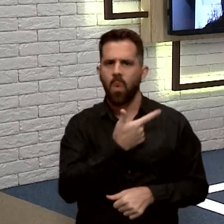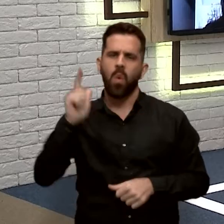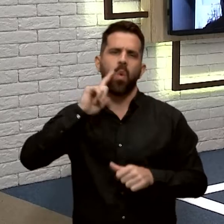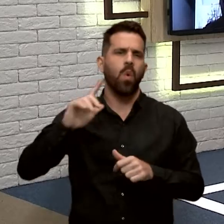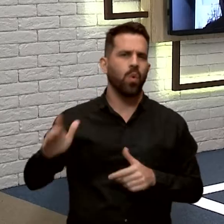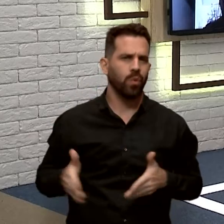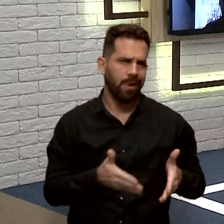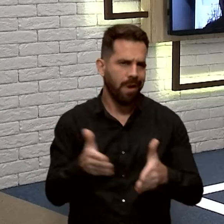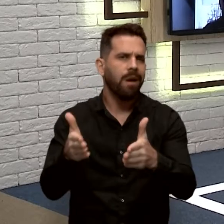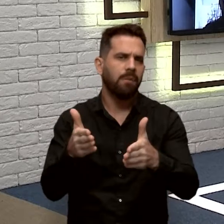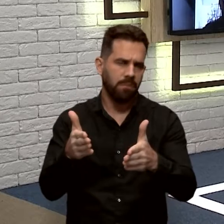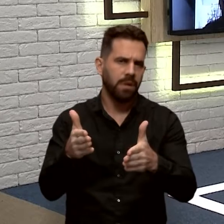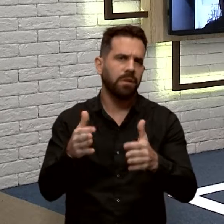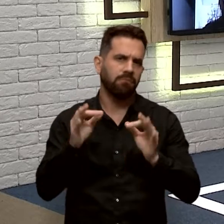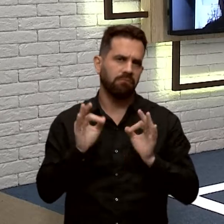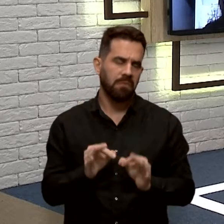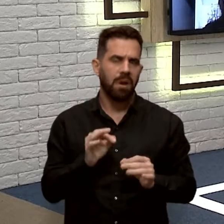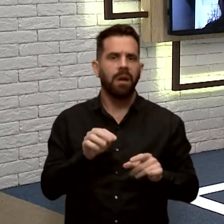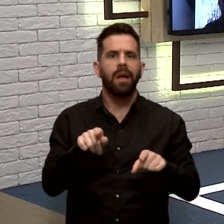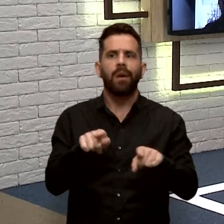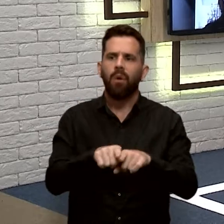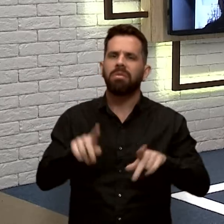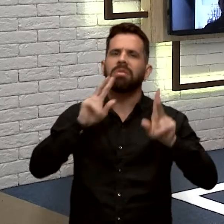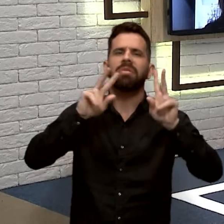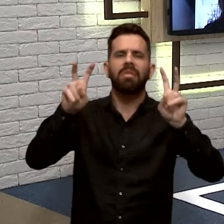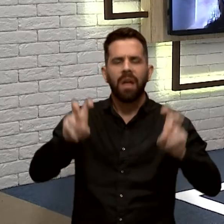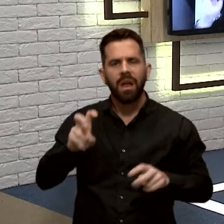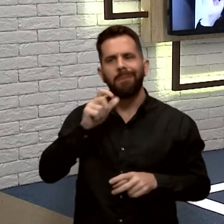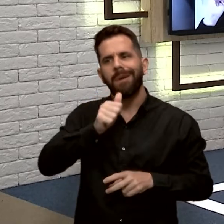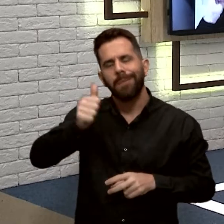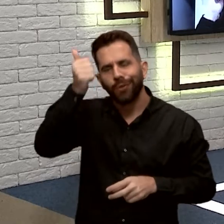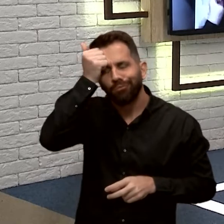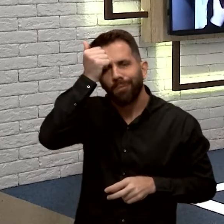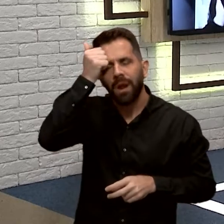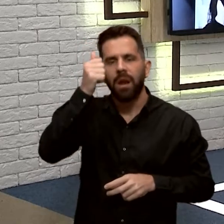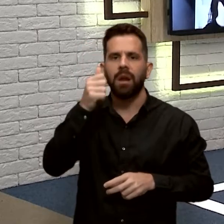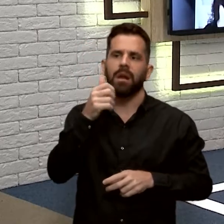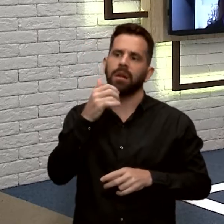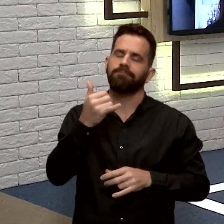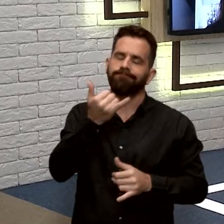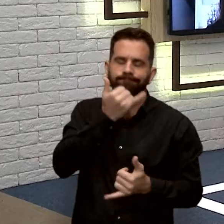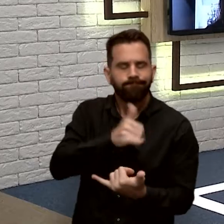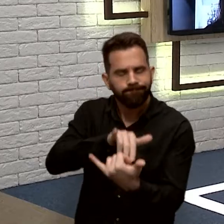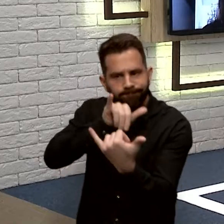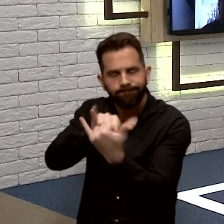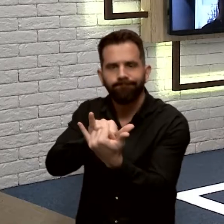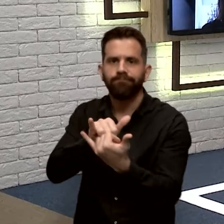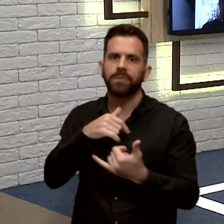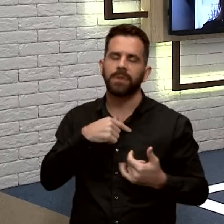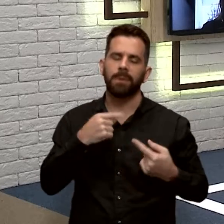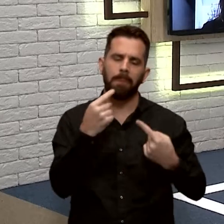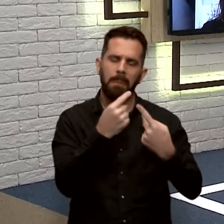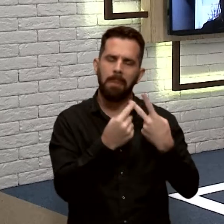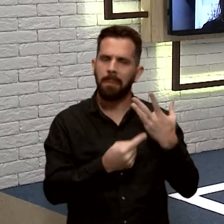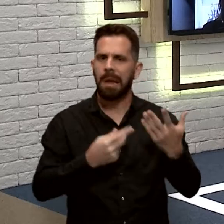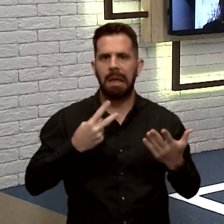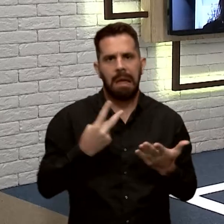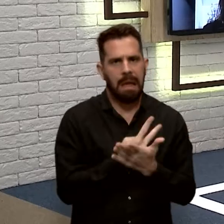temas, né, de arrependimento, de retratação pelos atos infracionais, e